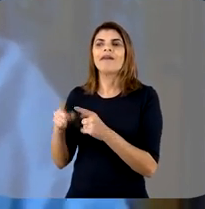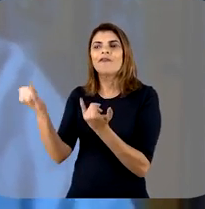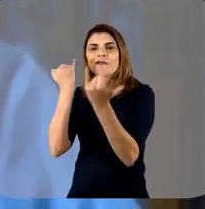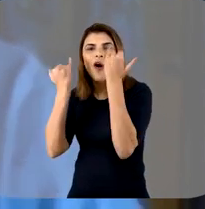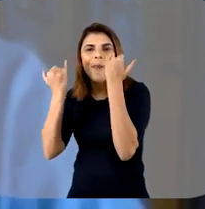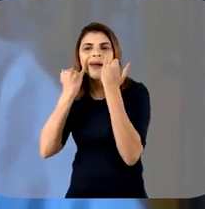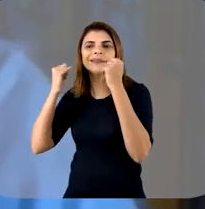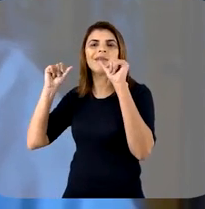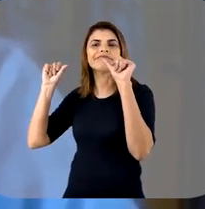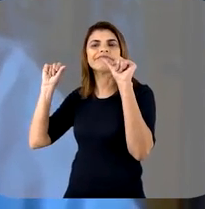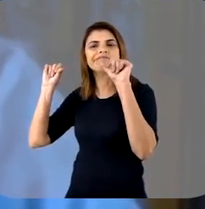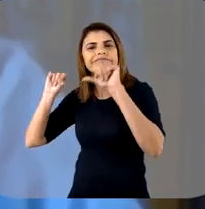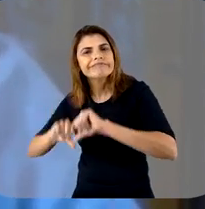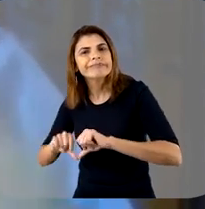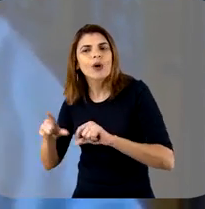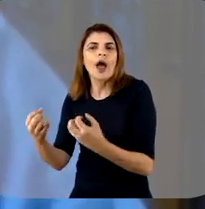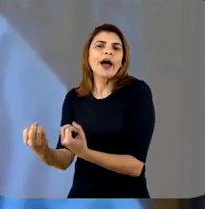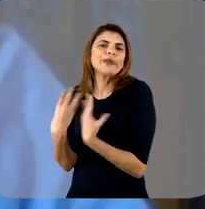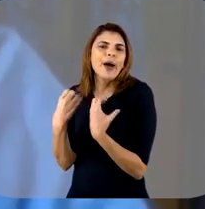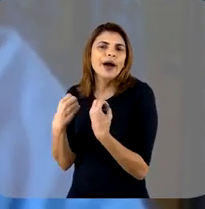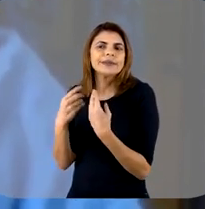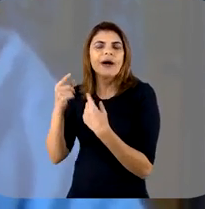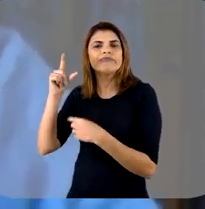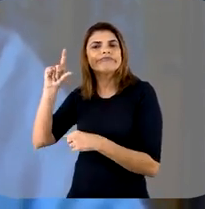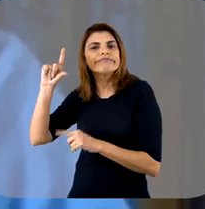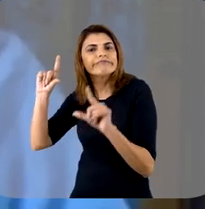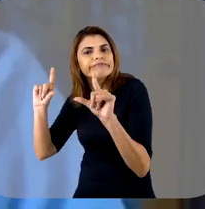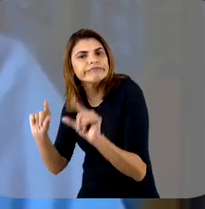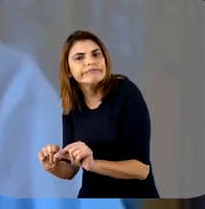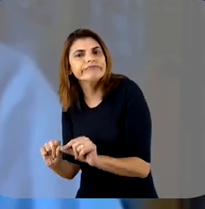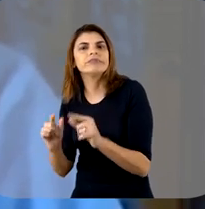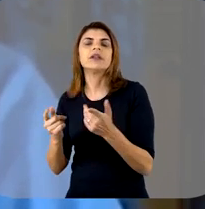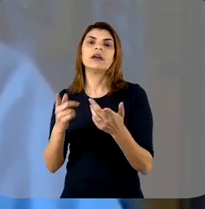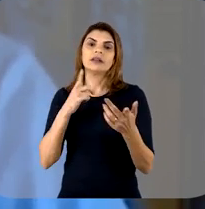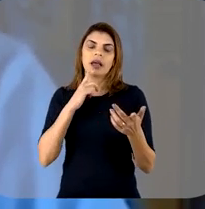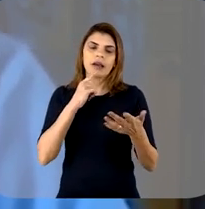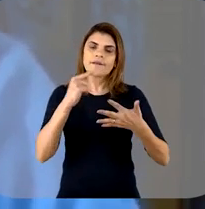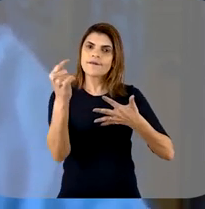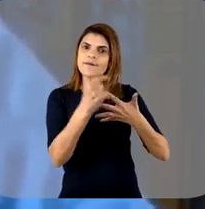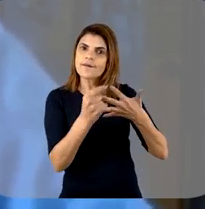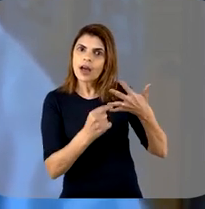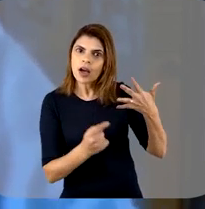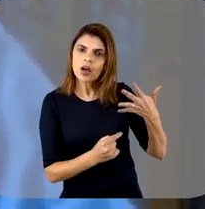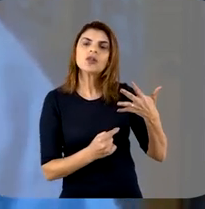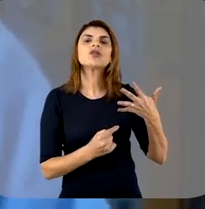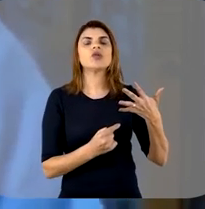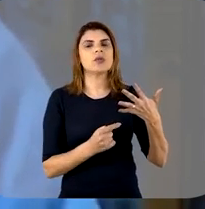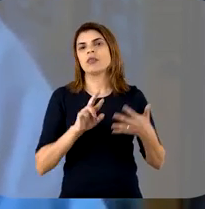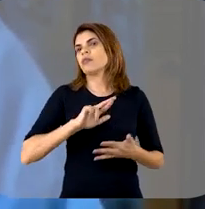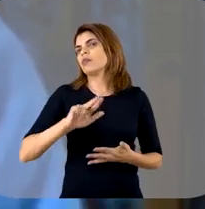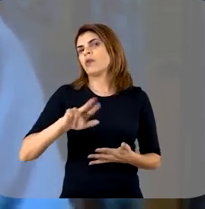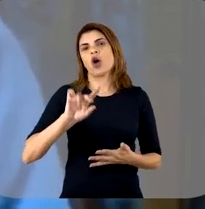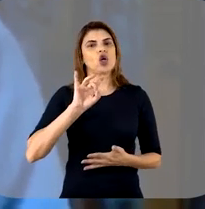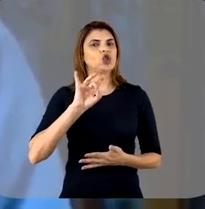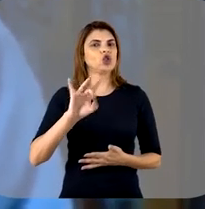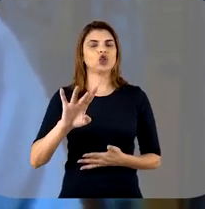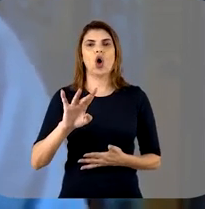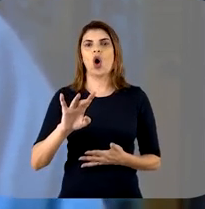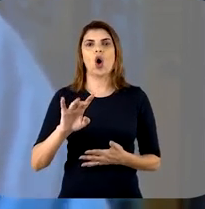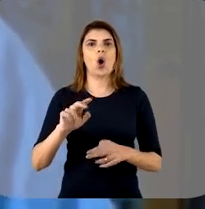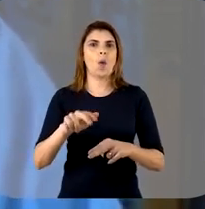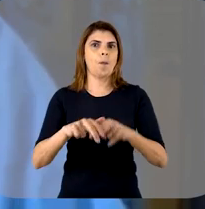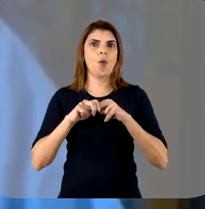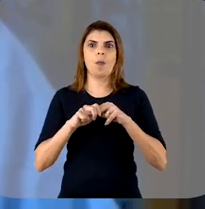né, uma série de fatores, né, que se entrelaçam, né, Então, não é só a maior